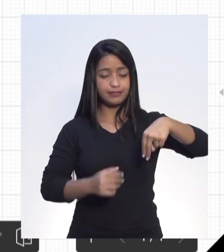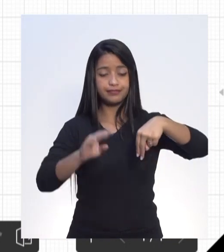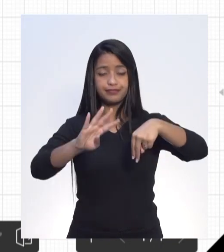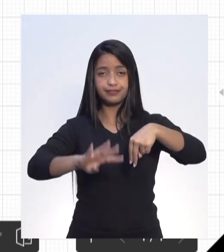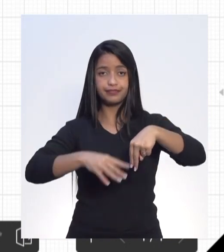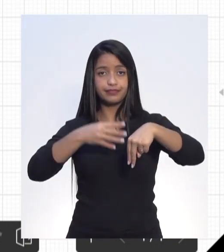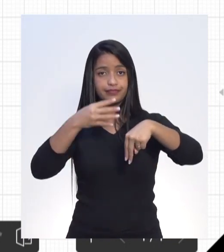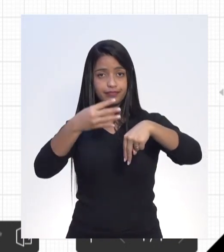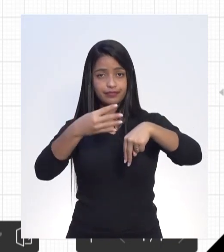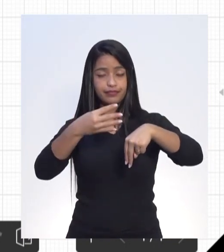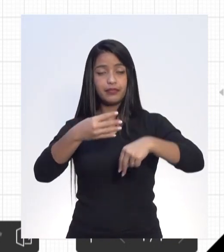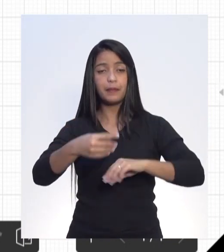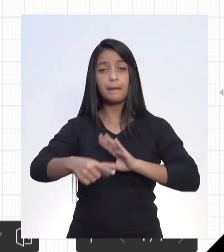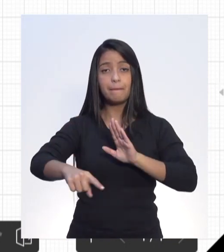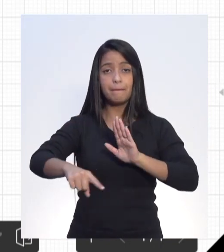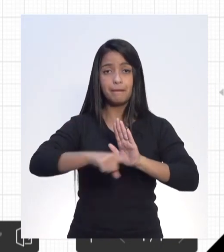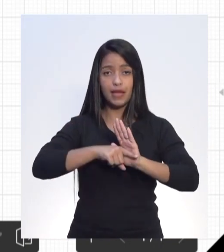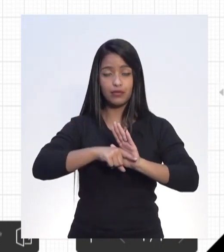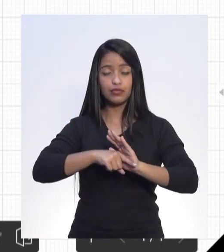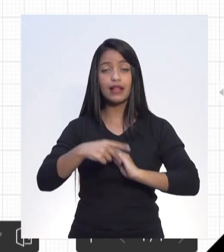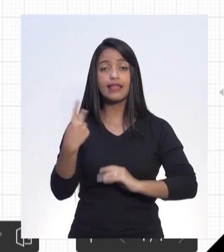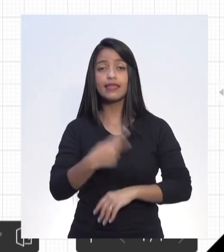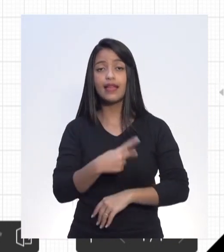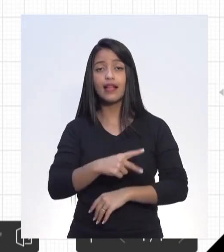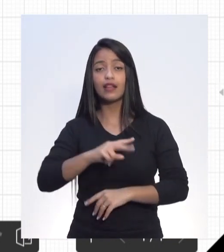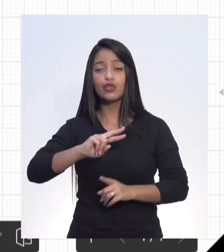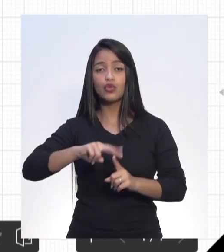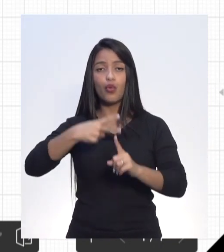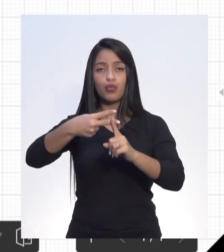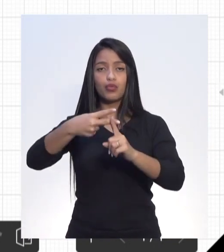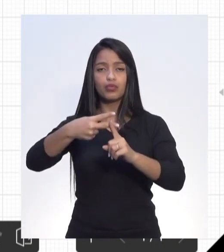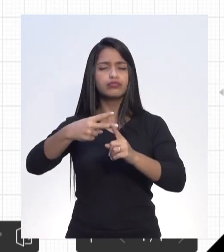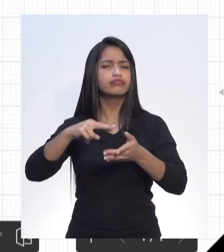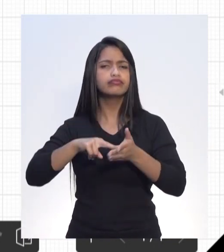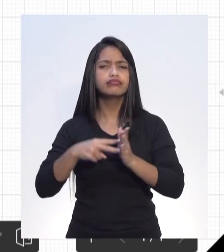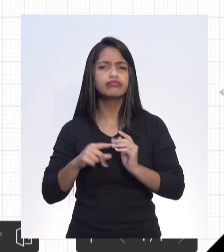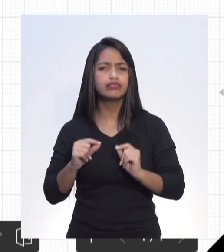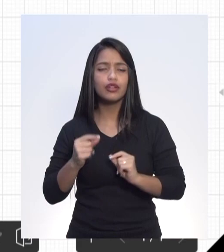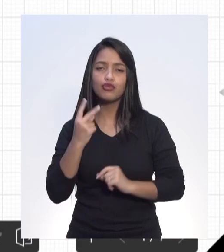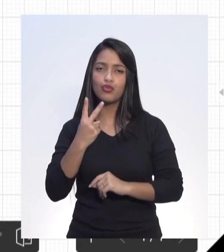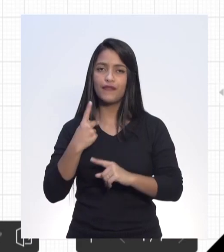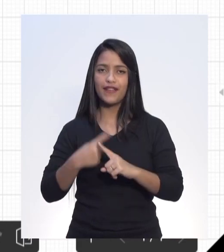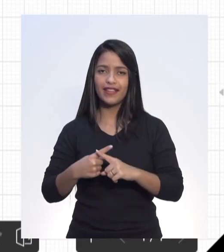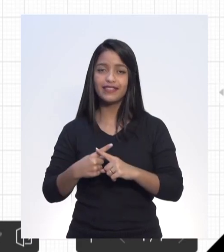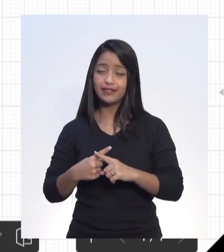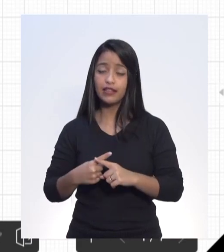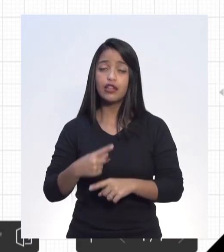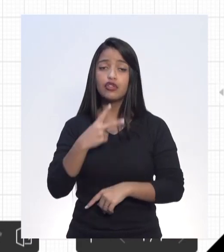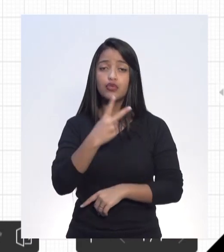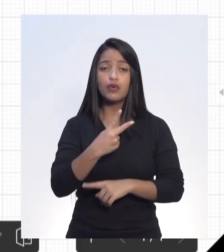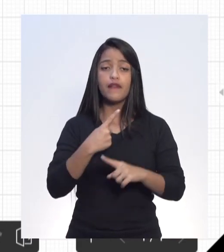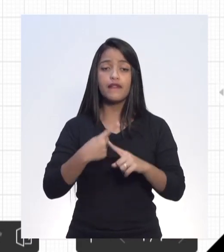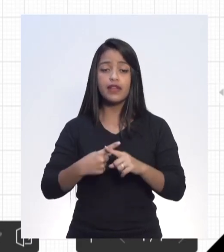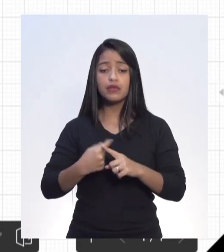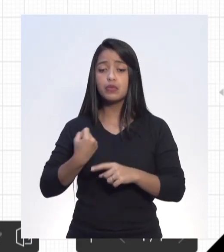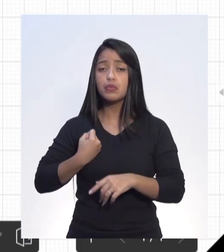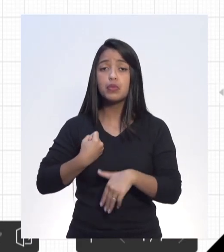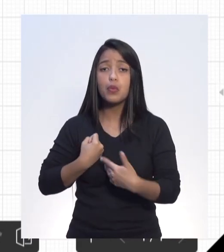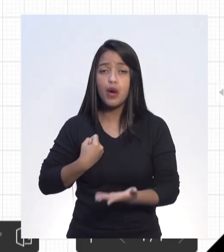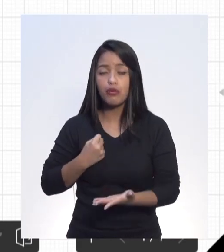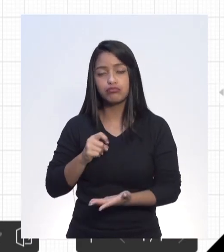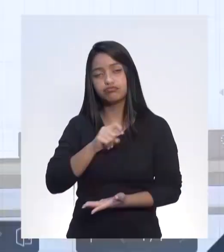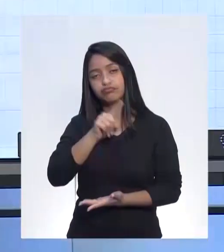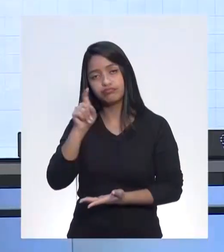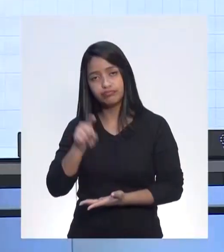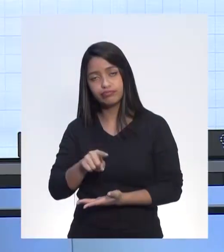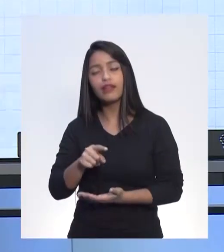o seu dobro. Ora, dobro é 2 vezes. Vezes quem? Esse número que a gente desconhece. Tudo bem? Então, é essa a ideia. Ficou